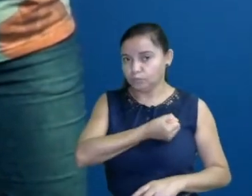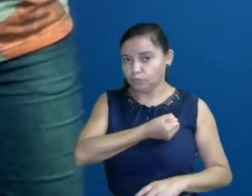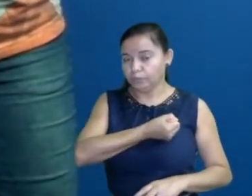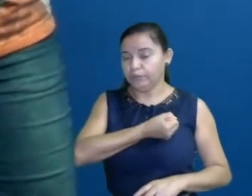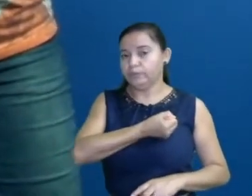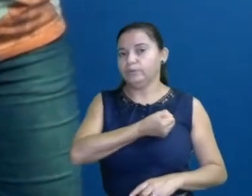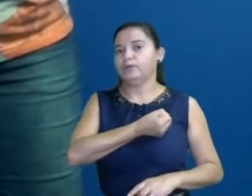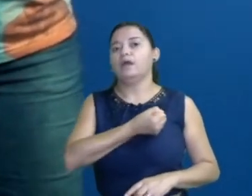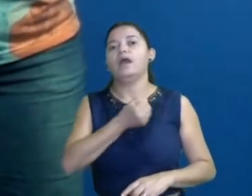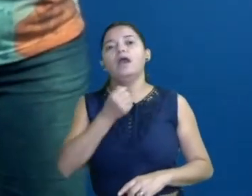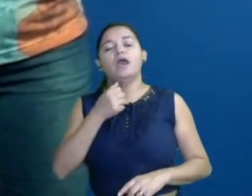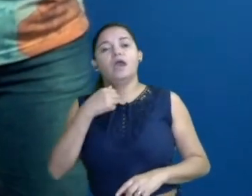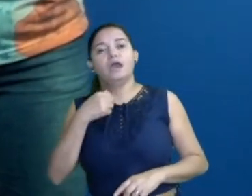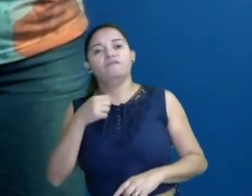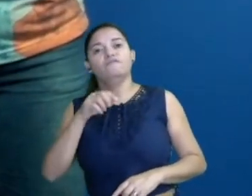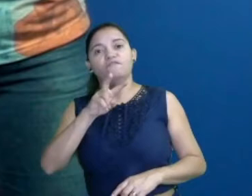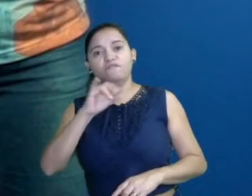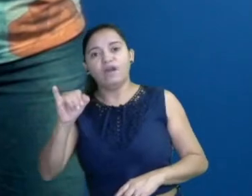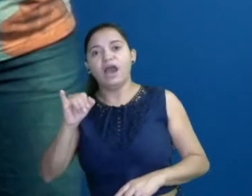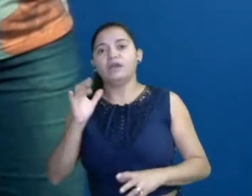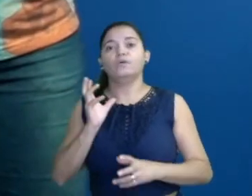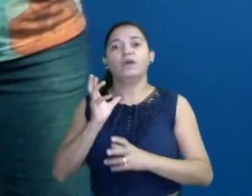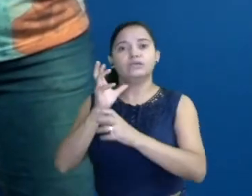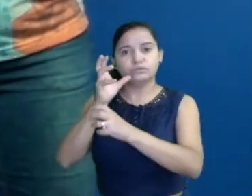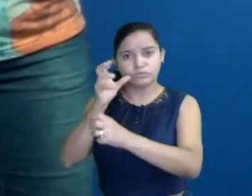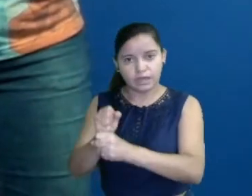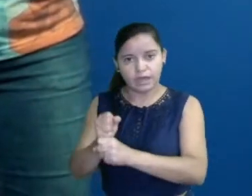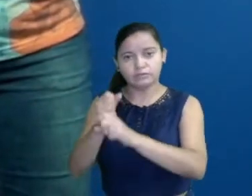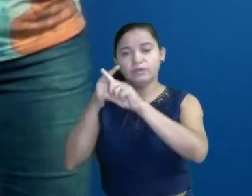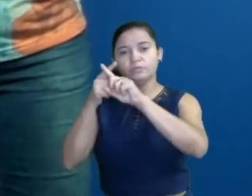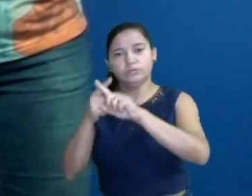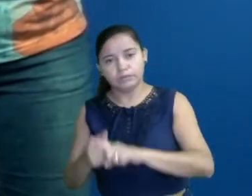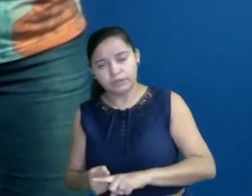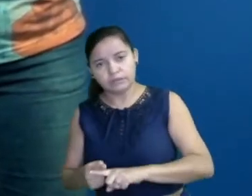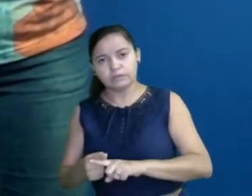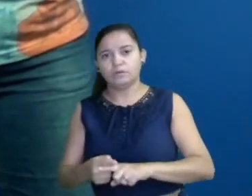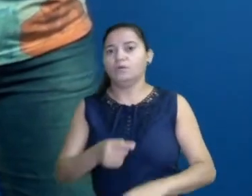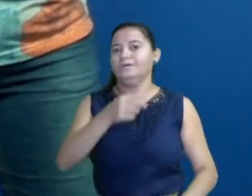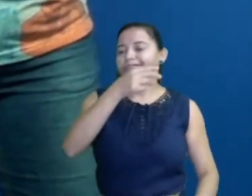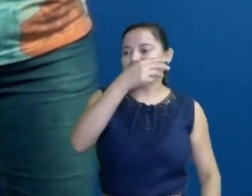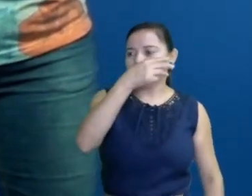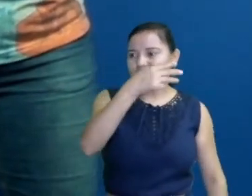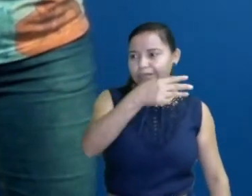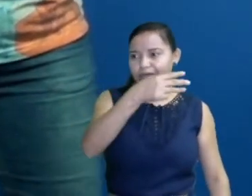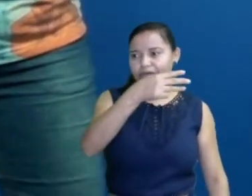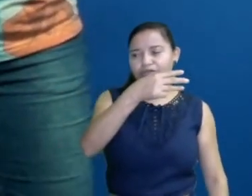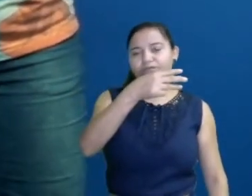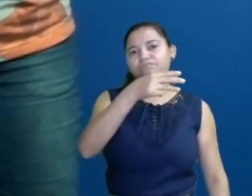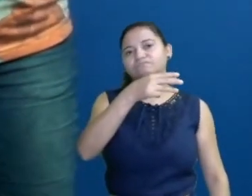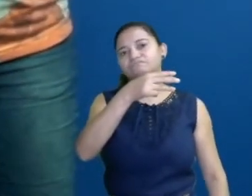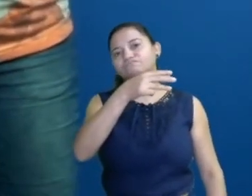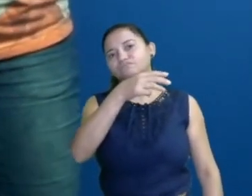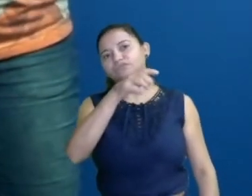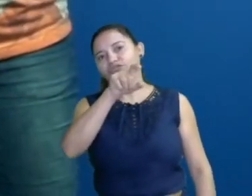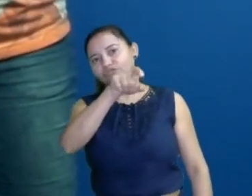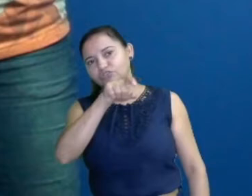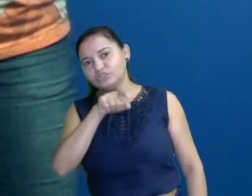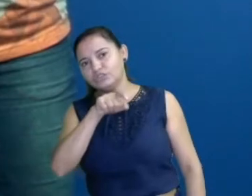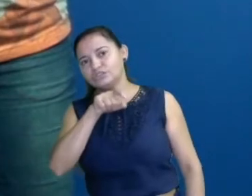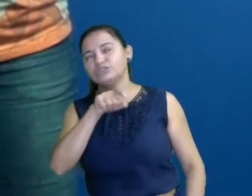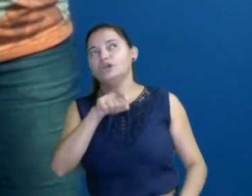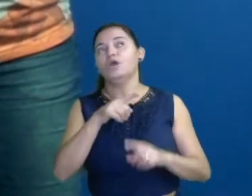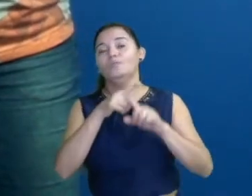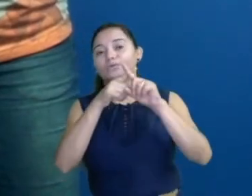vai obter o valor daquela multiplicação então três dias eu multipliquei por três né ficou 3 x 1 x